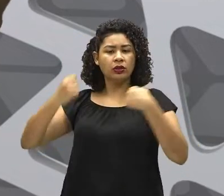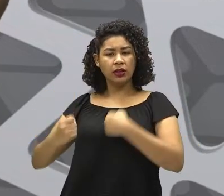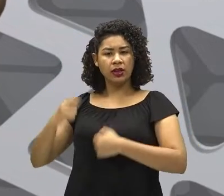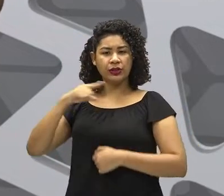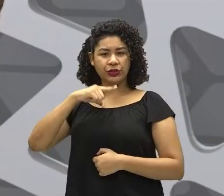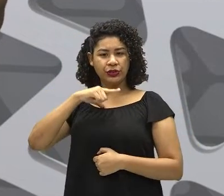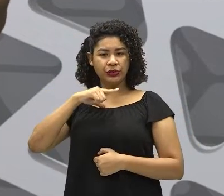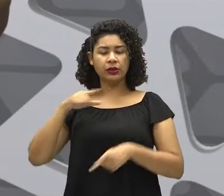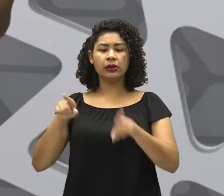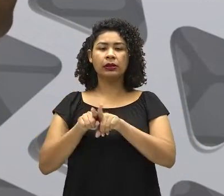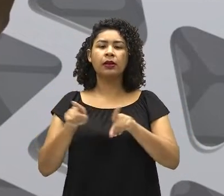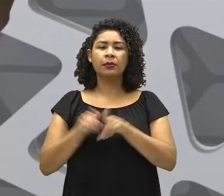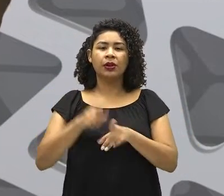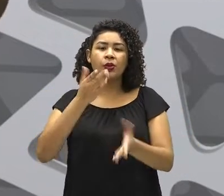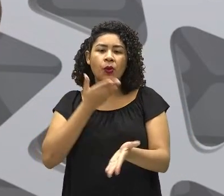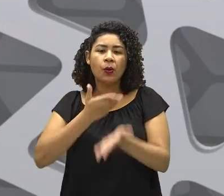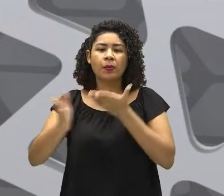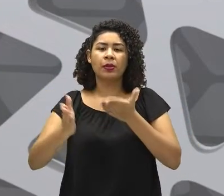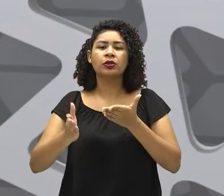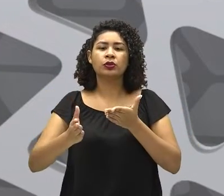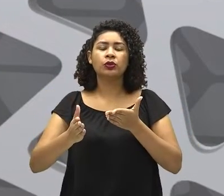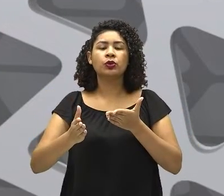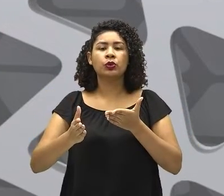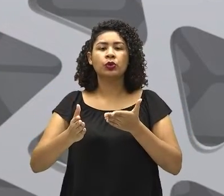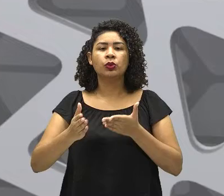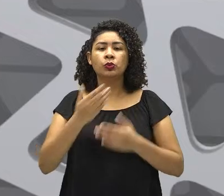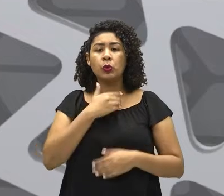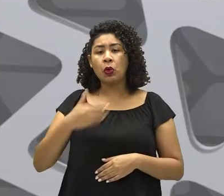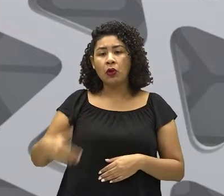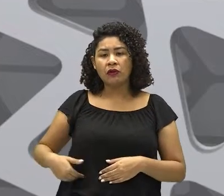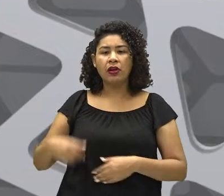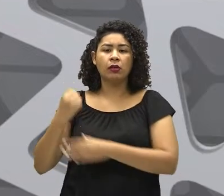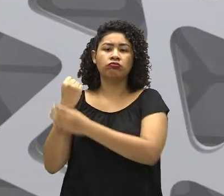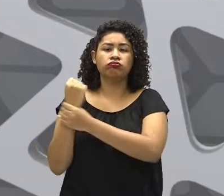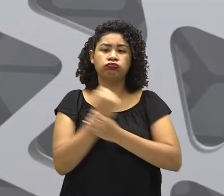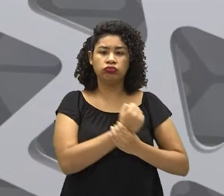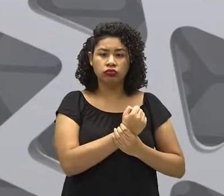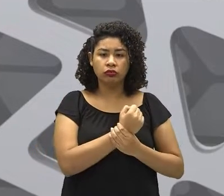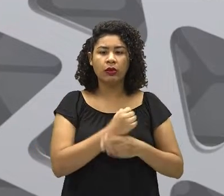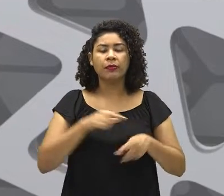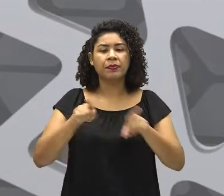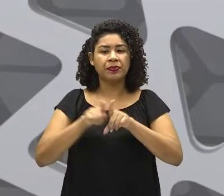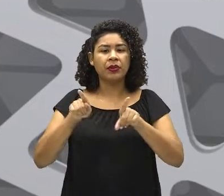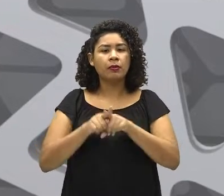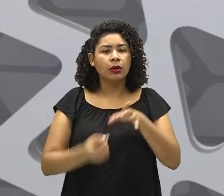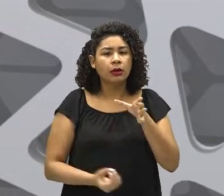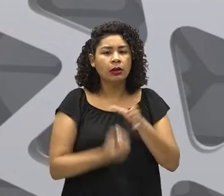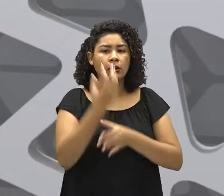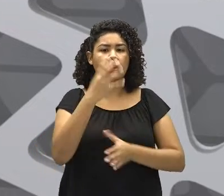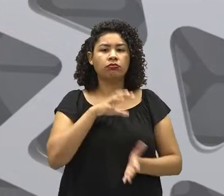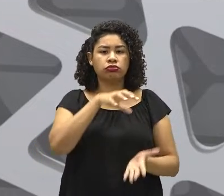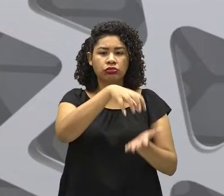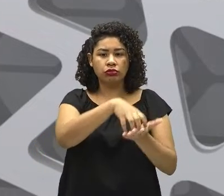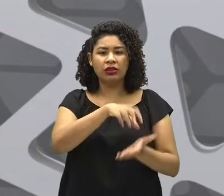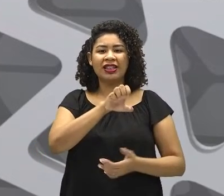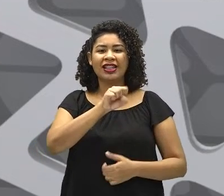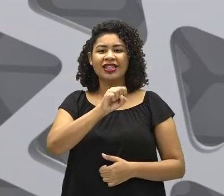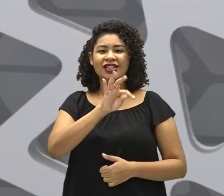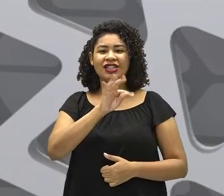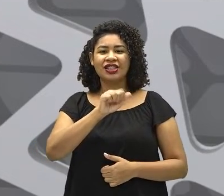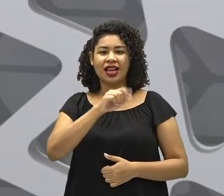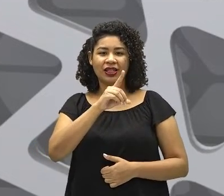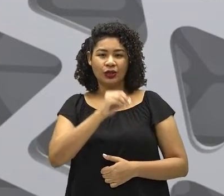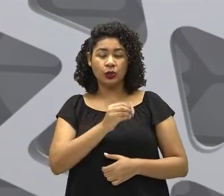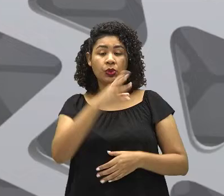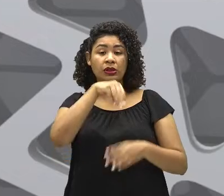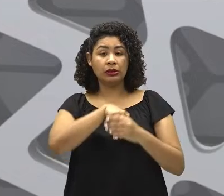do sistema absolutista, o fortalecimento do sistema absolutista e, claro, o surgimento dos estados nacionais modernos dentro da